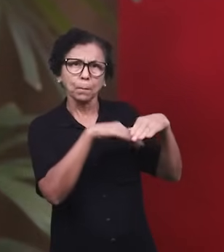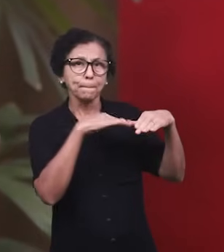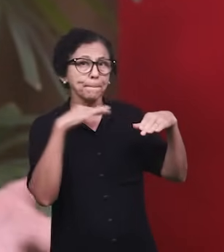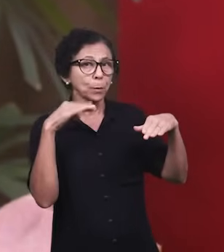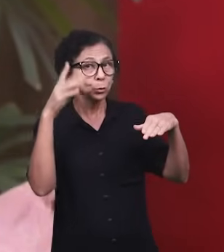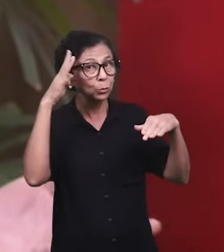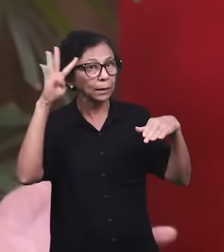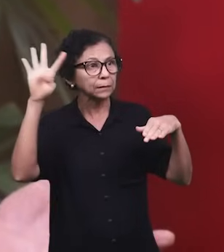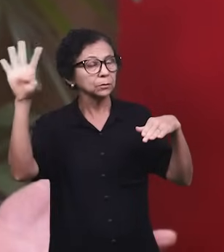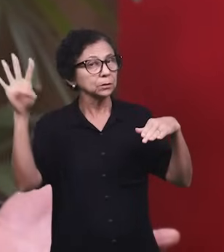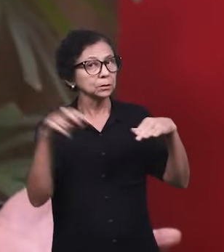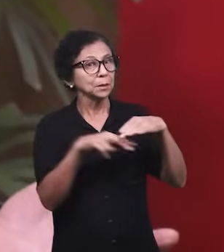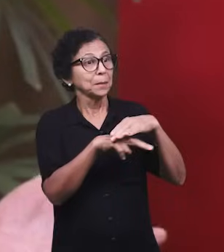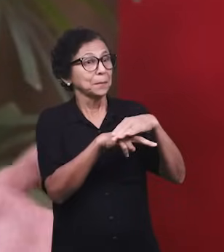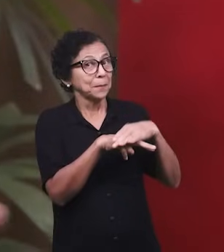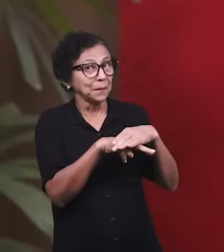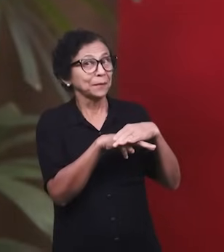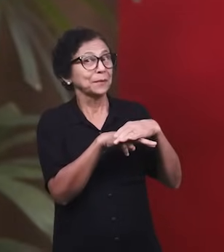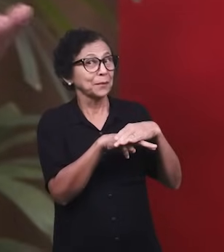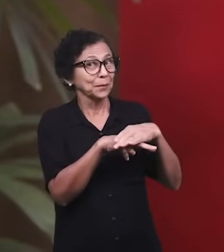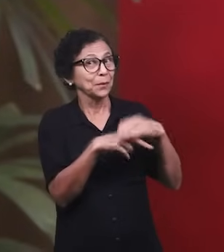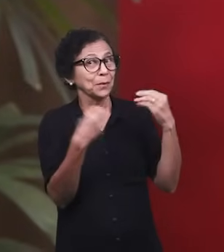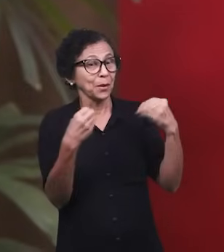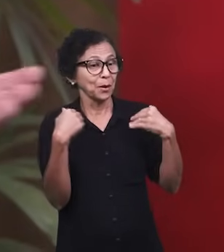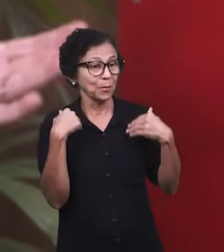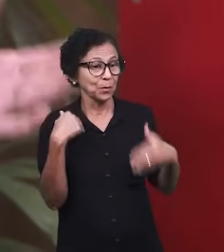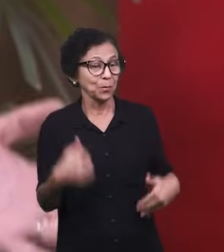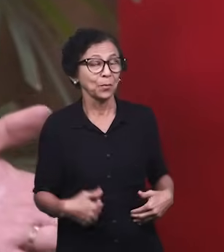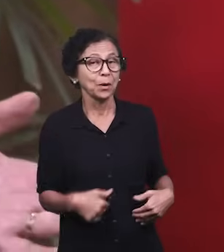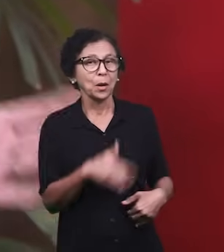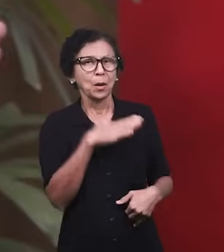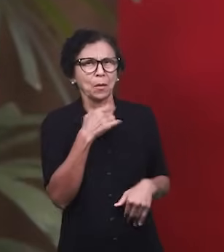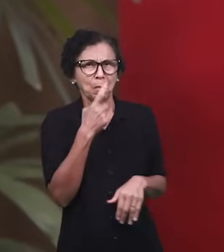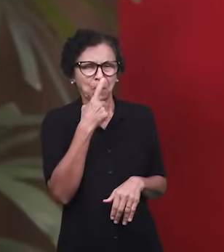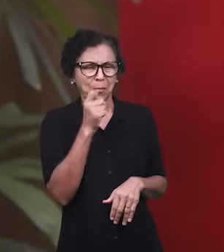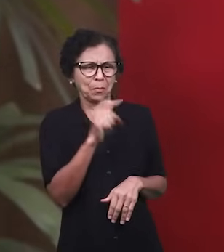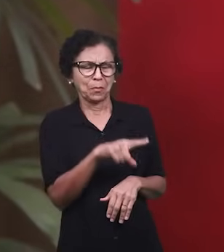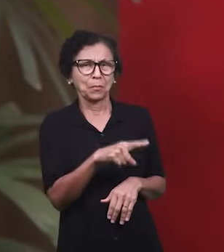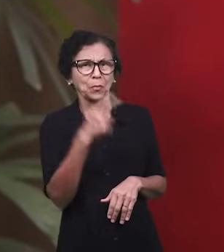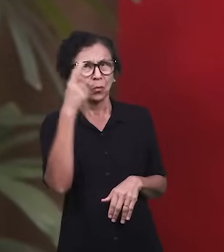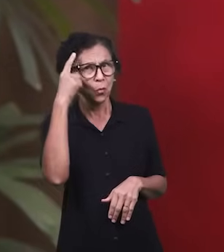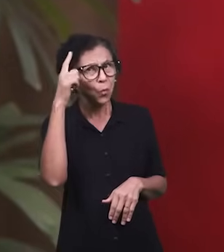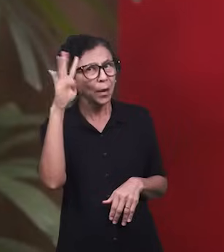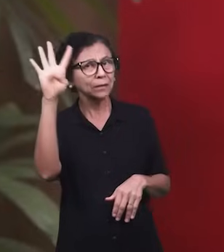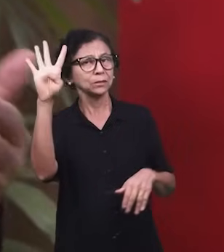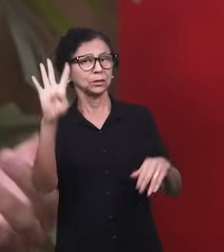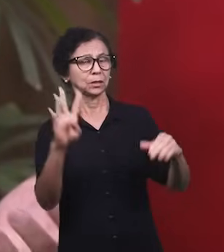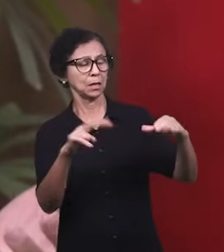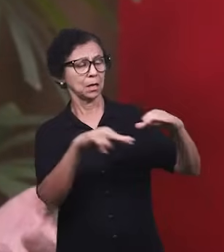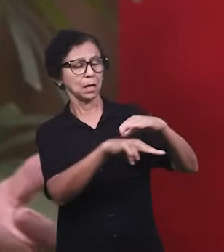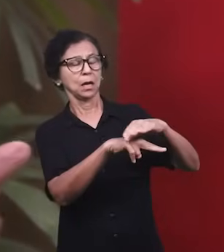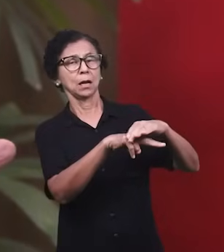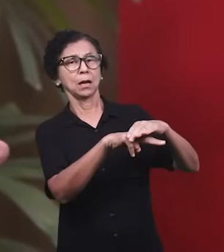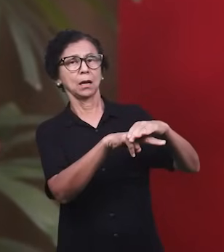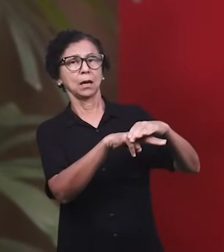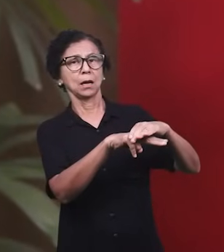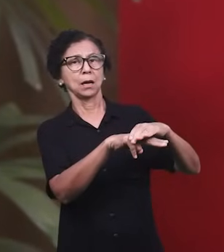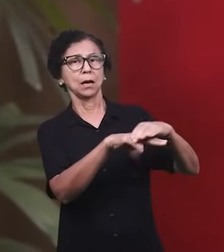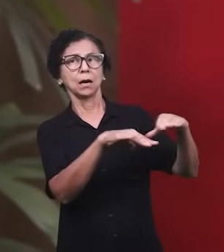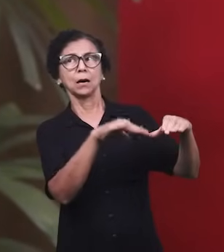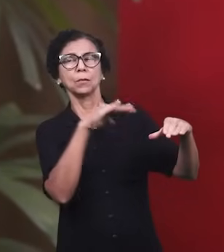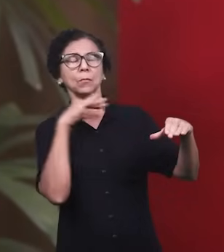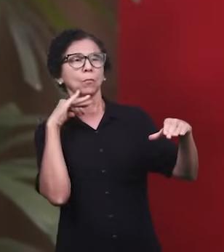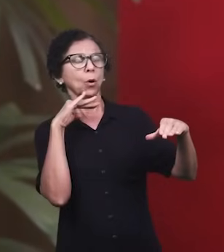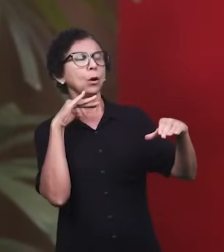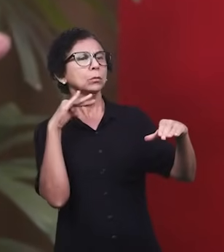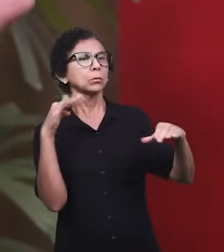tem como explicar a ressurreição. Como é que um corpo que já está no estado de deterioração há 4 dias, de repente esse corpo é